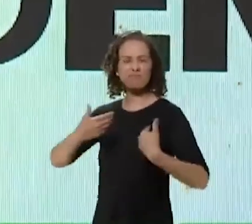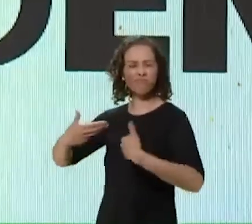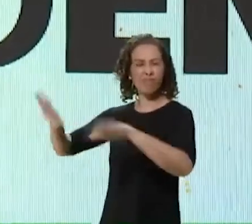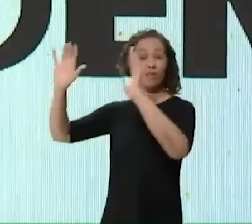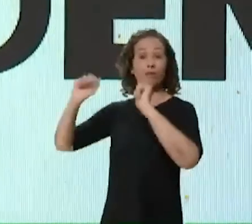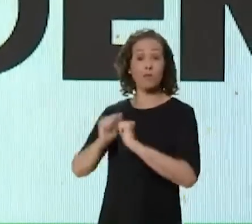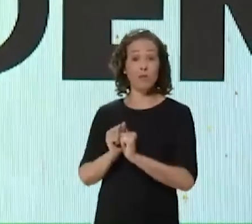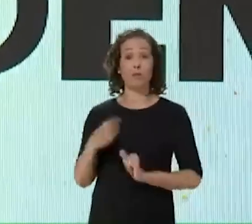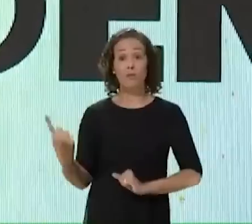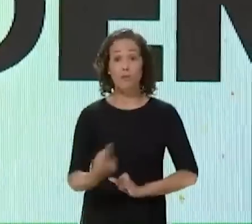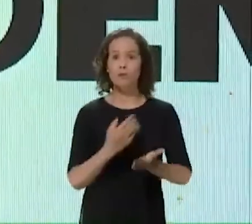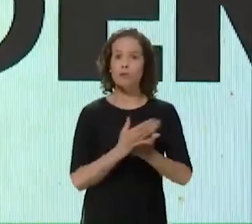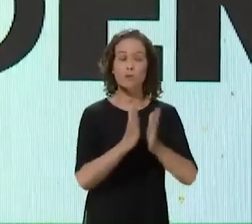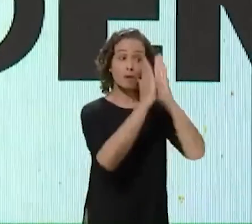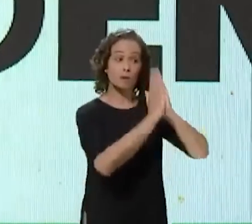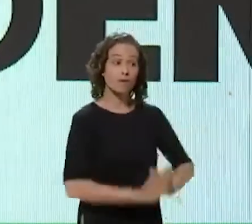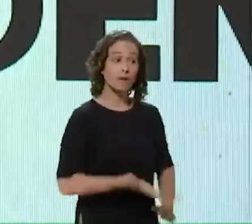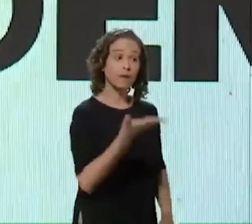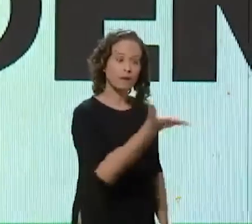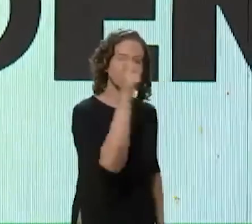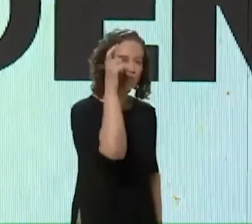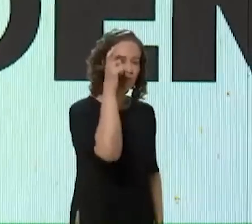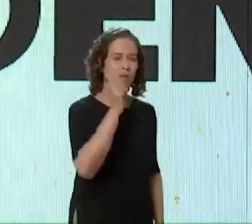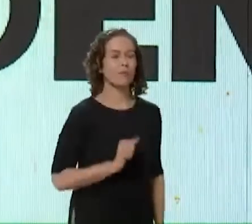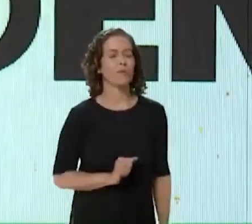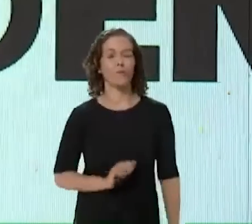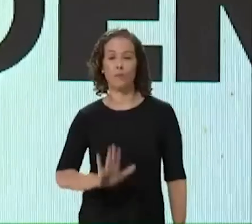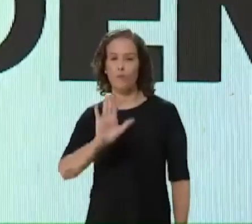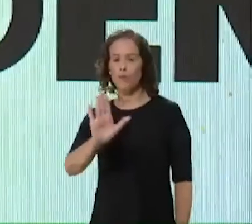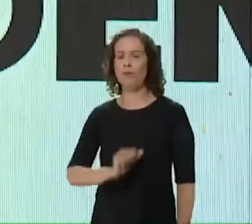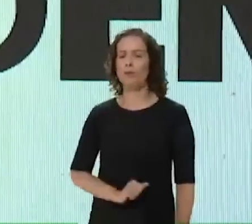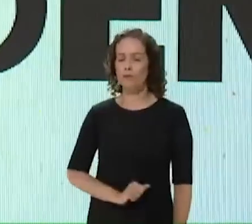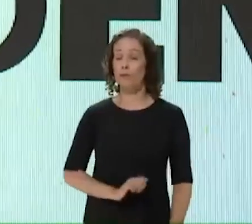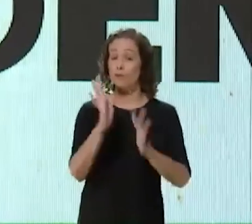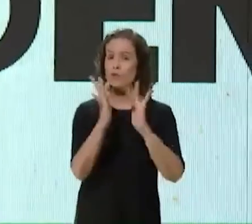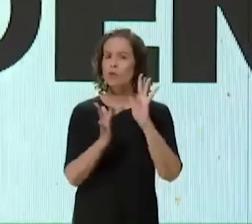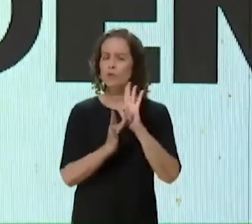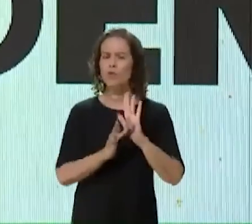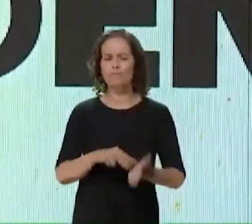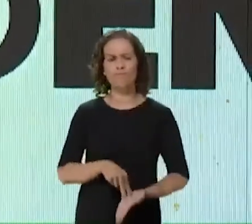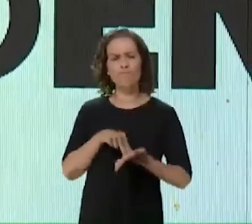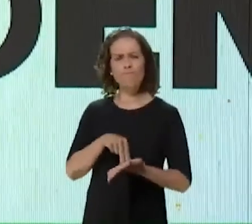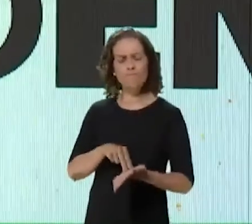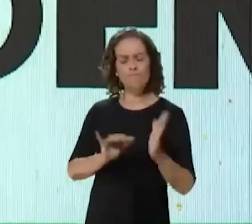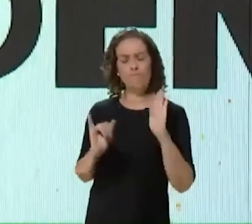dele. E é interessante, sabe o que é? Que Jesus sustenta a sua identidade durante todo o